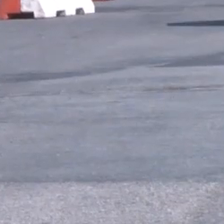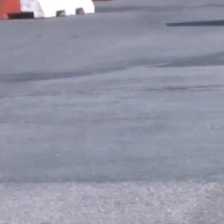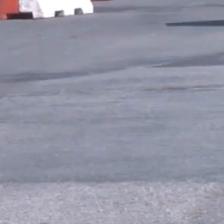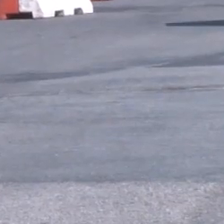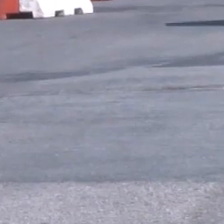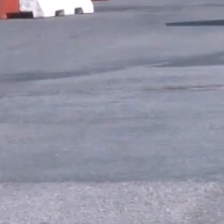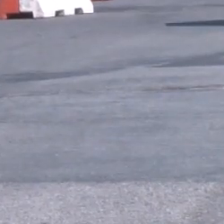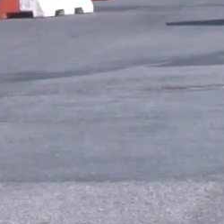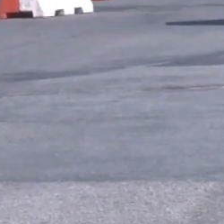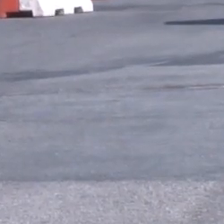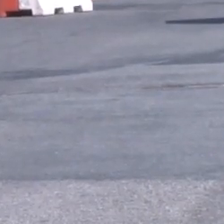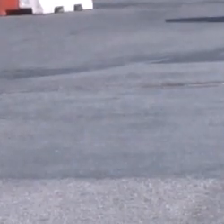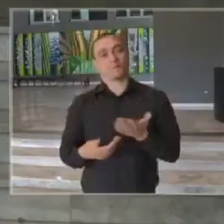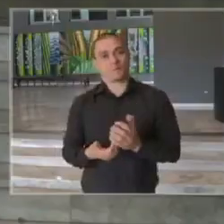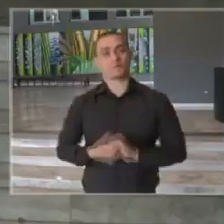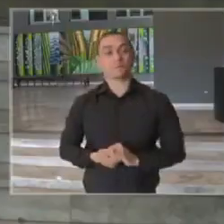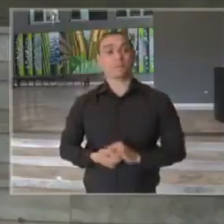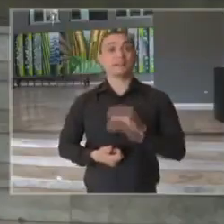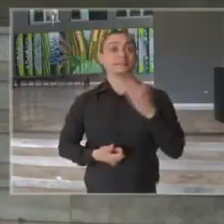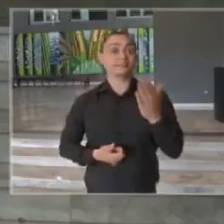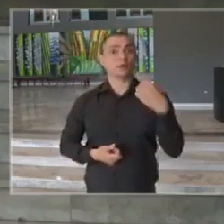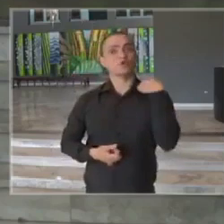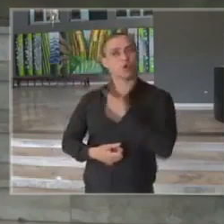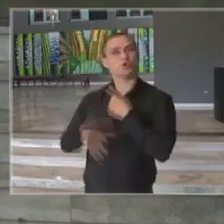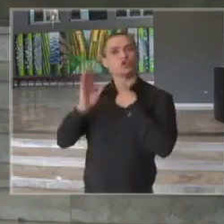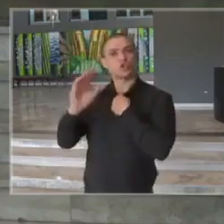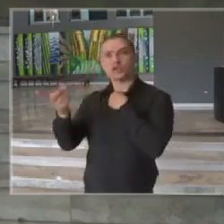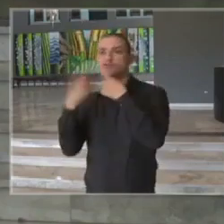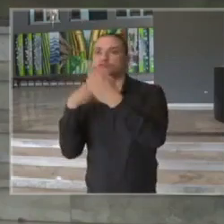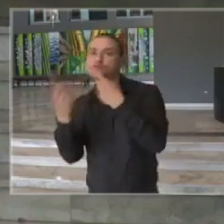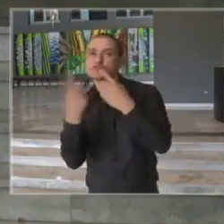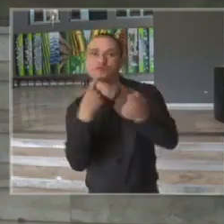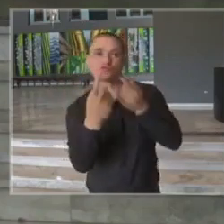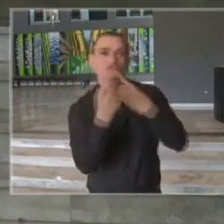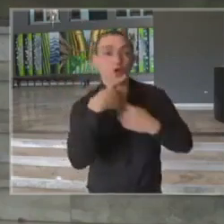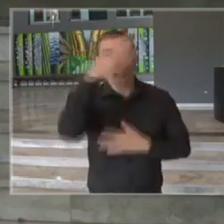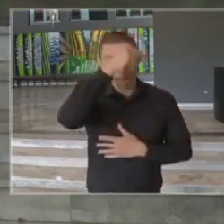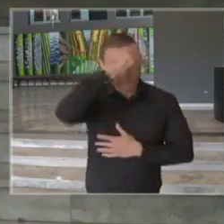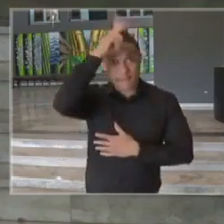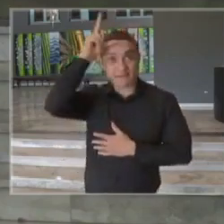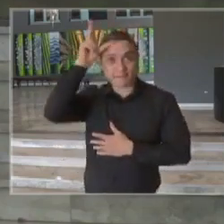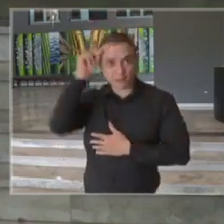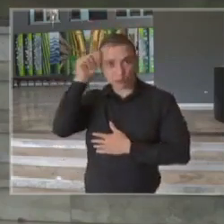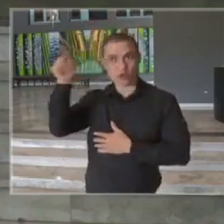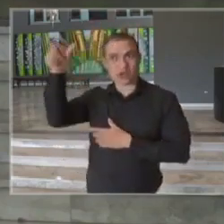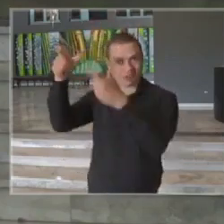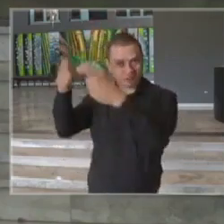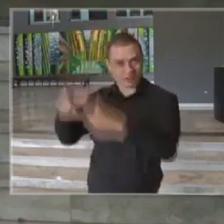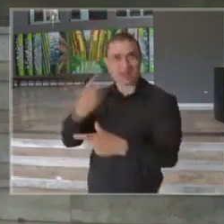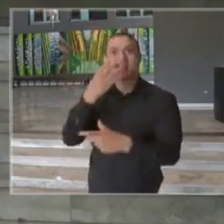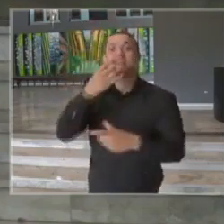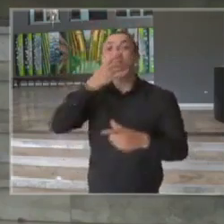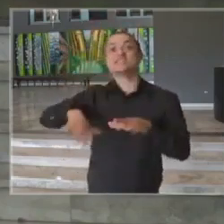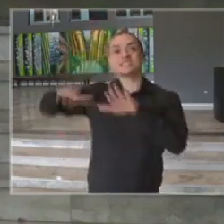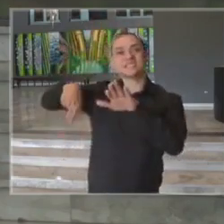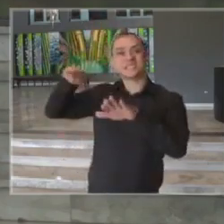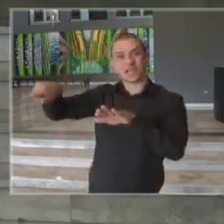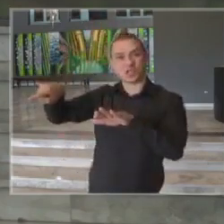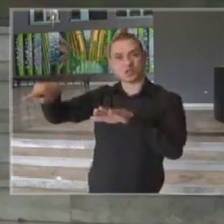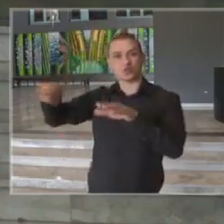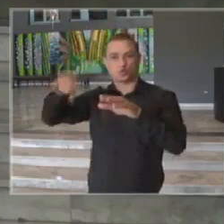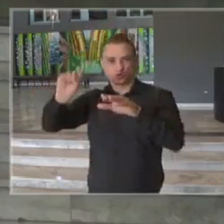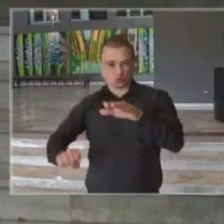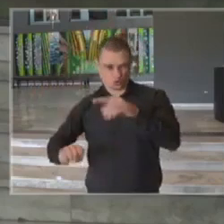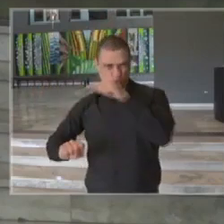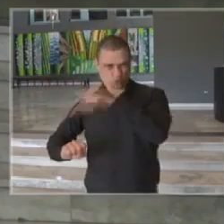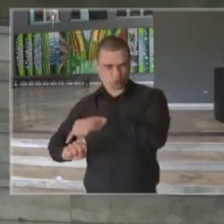litoral, agora vão ganhar reforço. Nós dialogamos com as prefeituras da Baixada Santista, do litoral sul